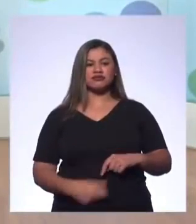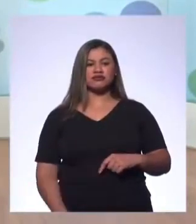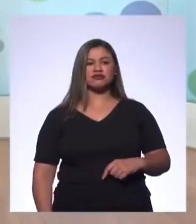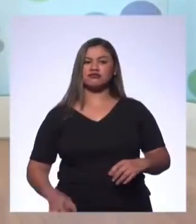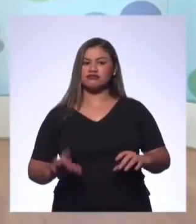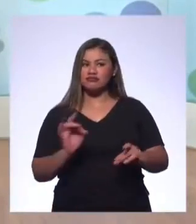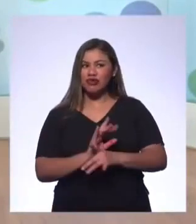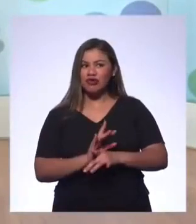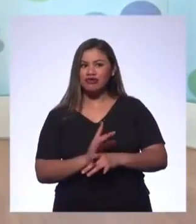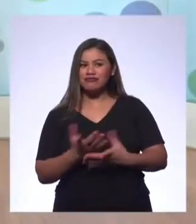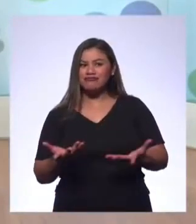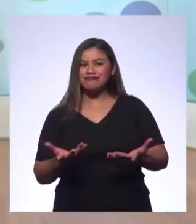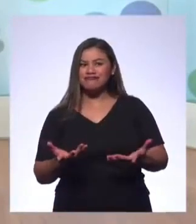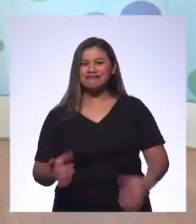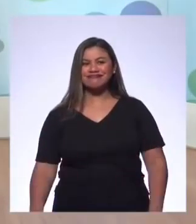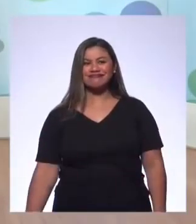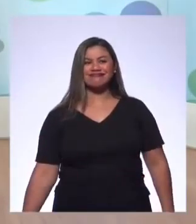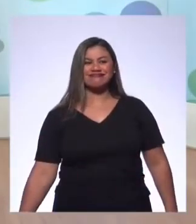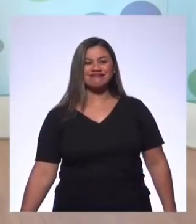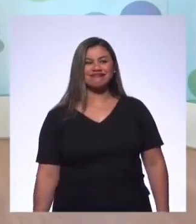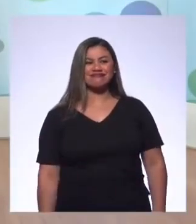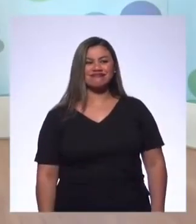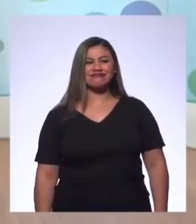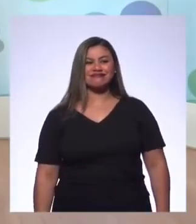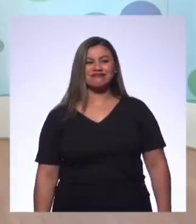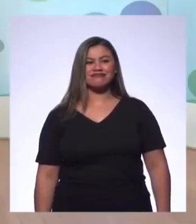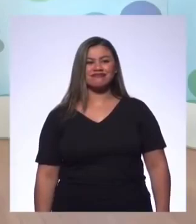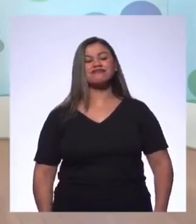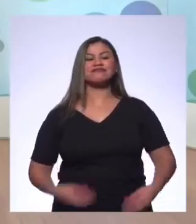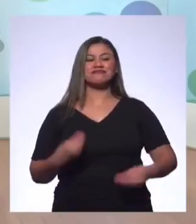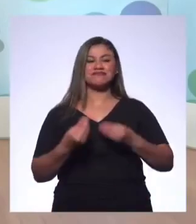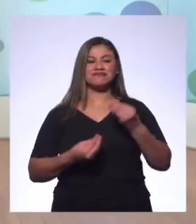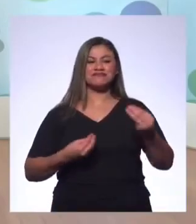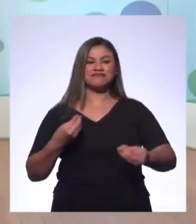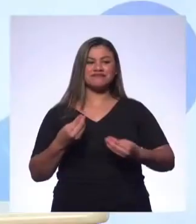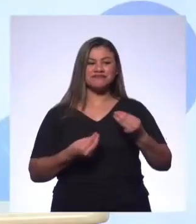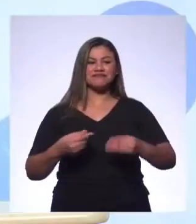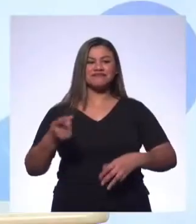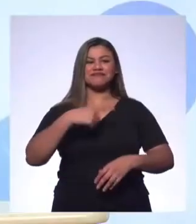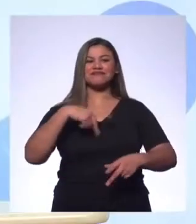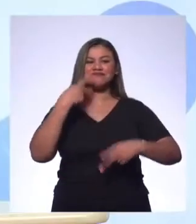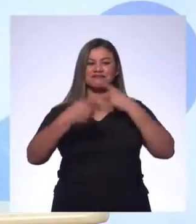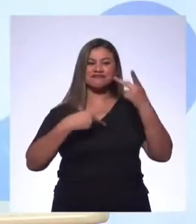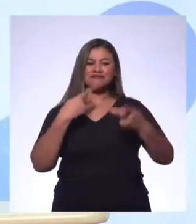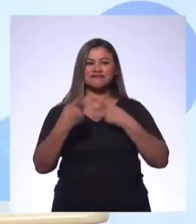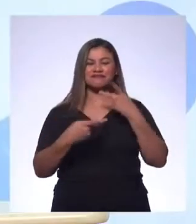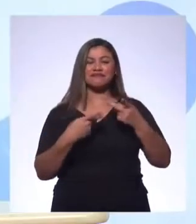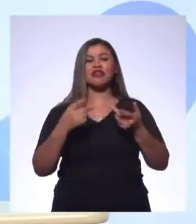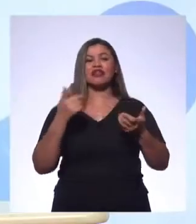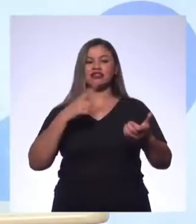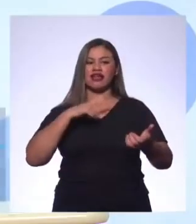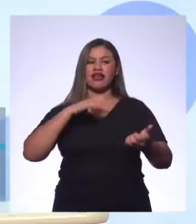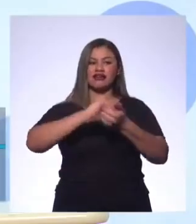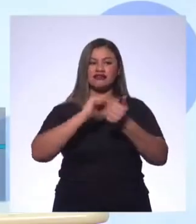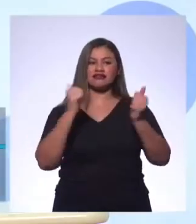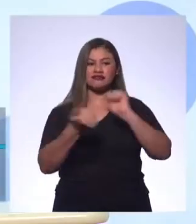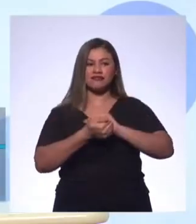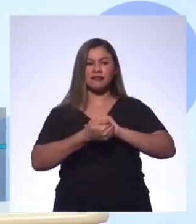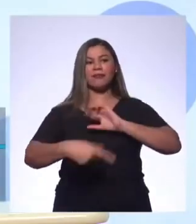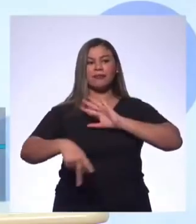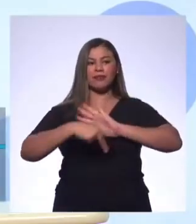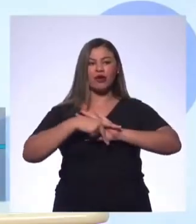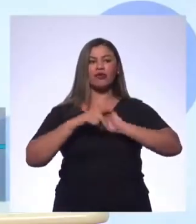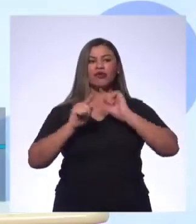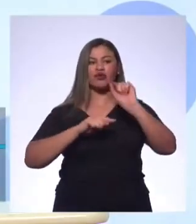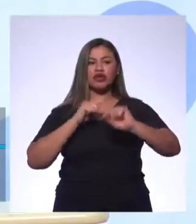Acabou? E aí a gente, opa, já vai ao estudo do texto. Então, deixa eu só falar uma coisa. A gente tem aqui, né, uma adaptação, né, uhum,